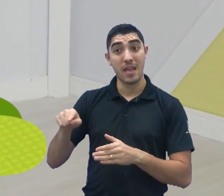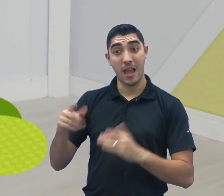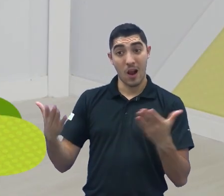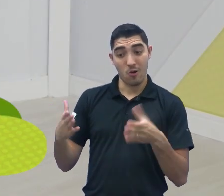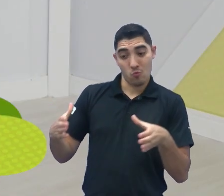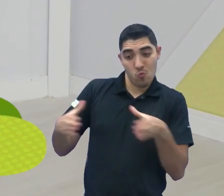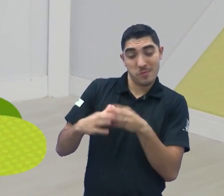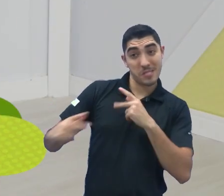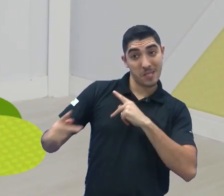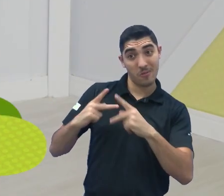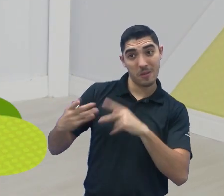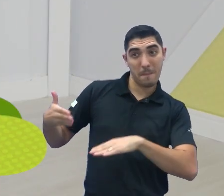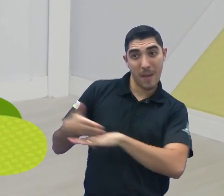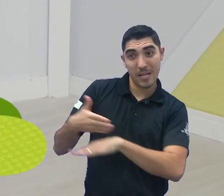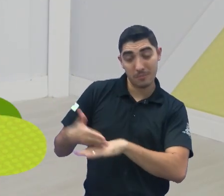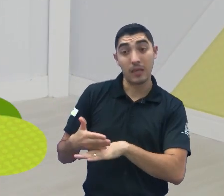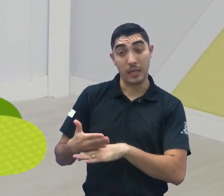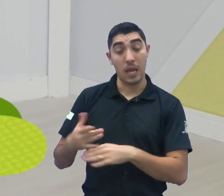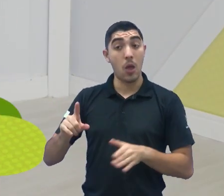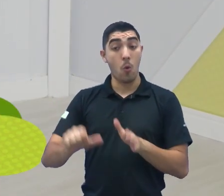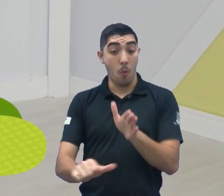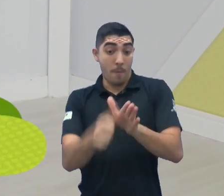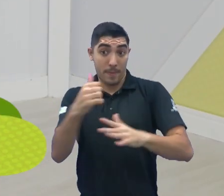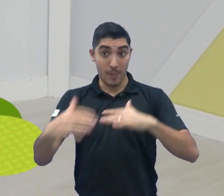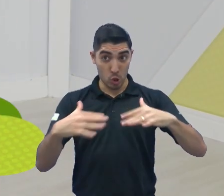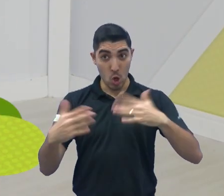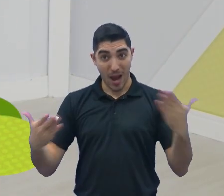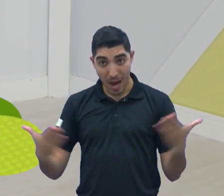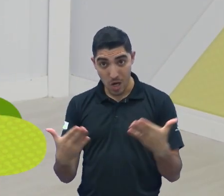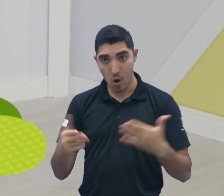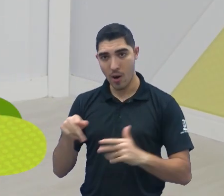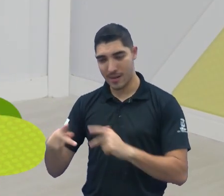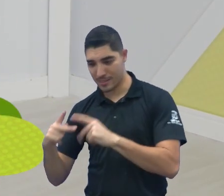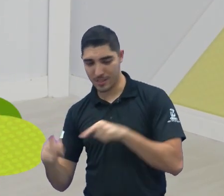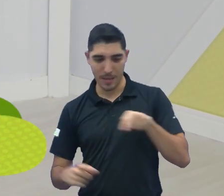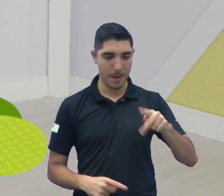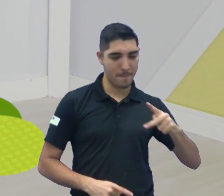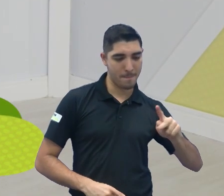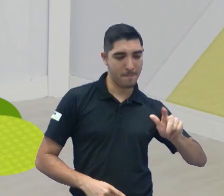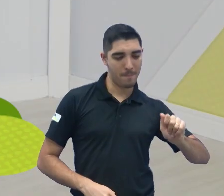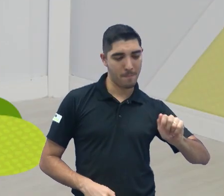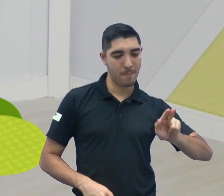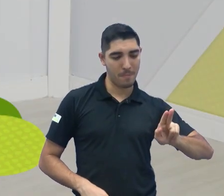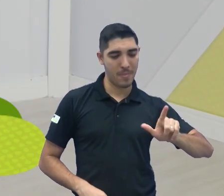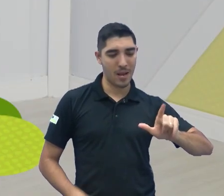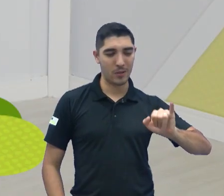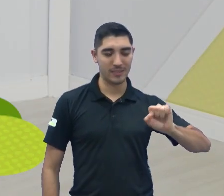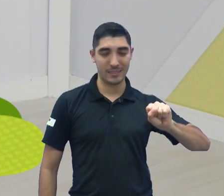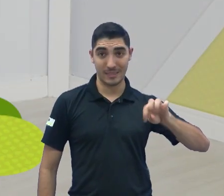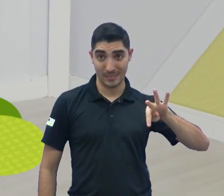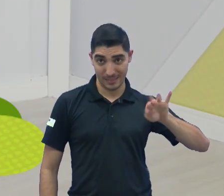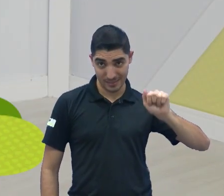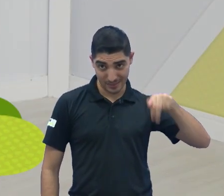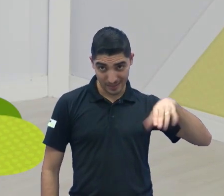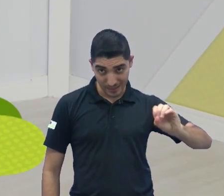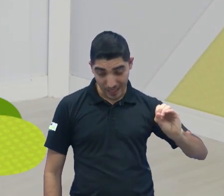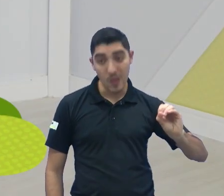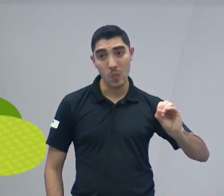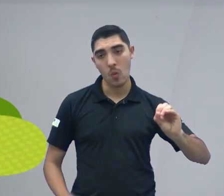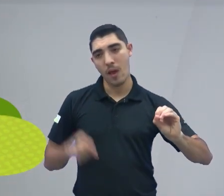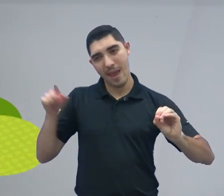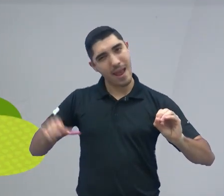tem esse jogo contra o Paulistano no primeiro turno. Como o Dudu disse na matéria, vitória do Paulistano. Agora o São José espera dar o troco, meu caro